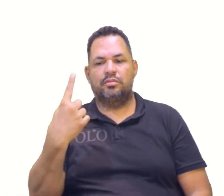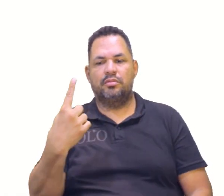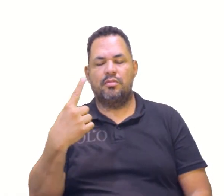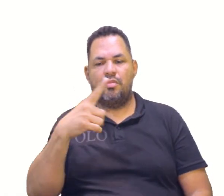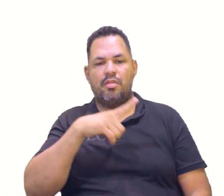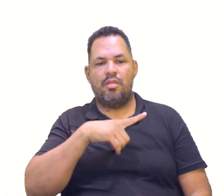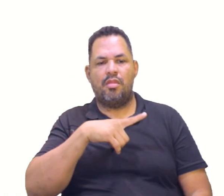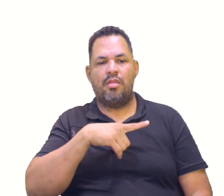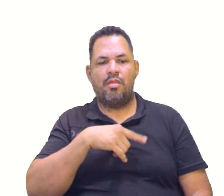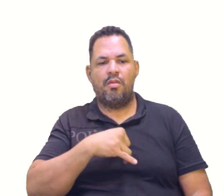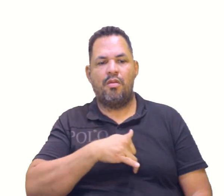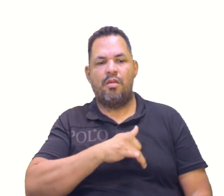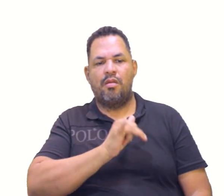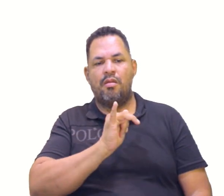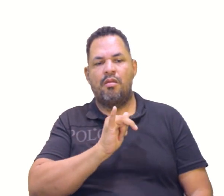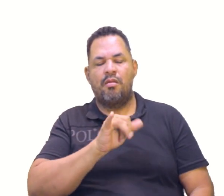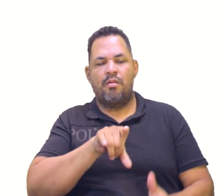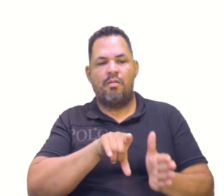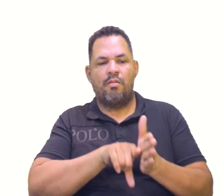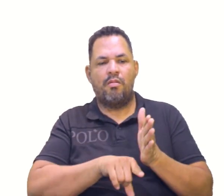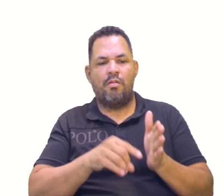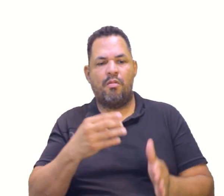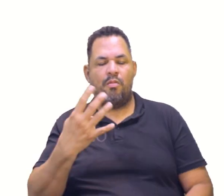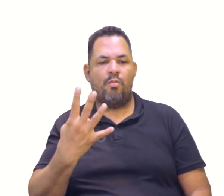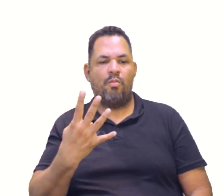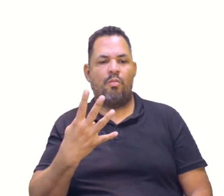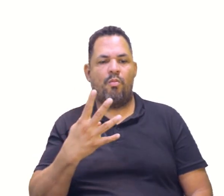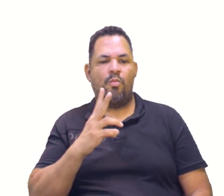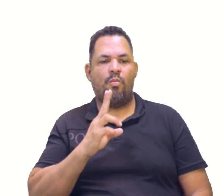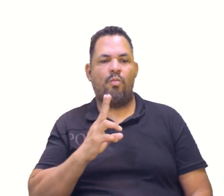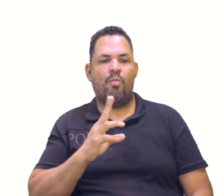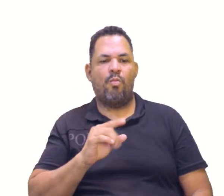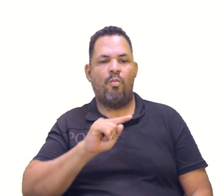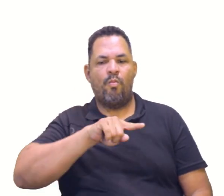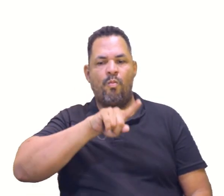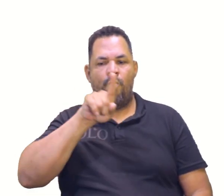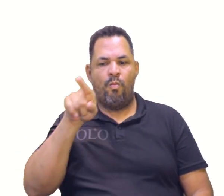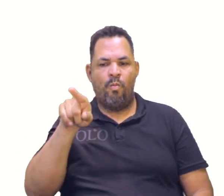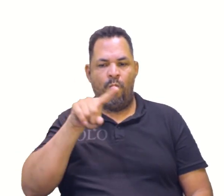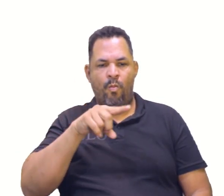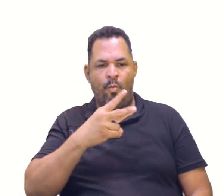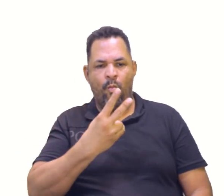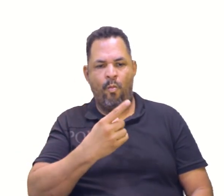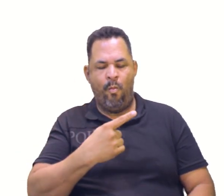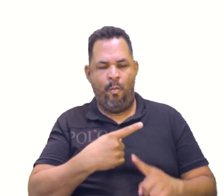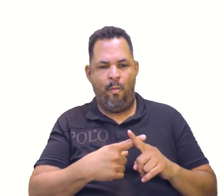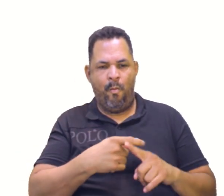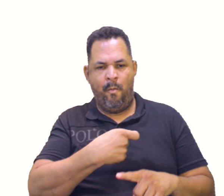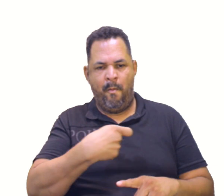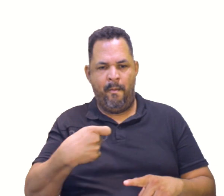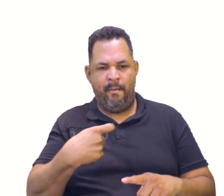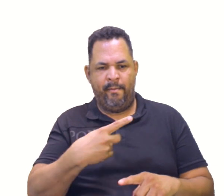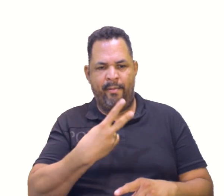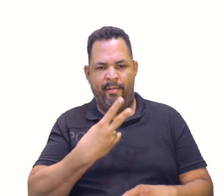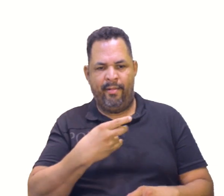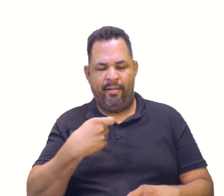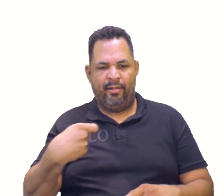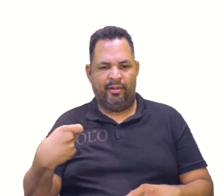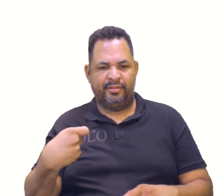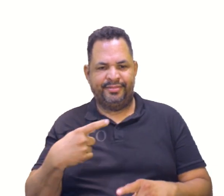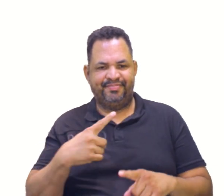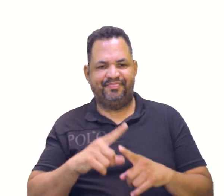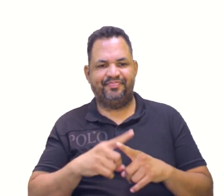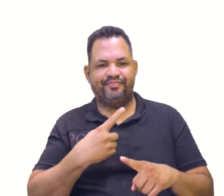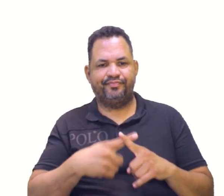Então temos y menos 4 igual. Vamos fazer aqui um chuveirinho. 2 vezes x. 2x. 2 vezes menos